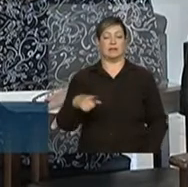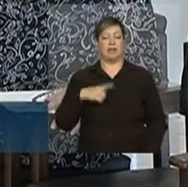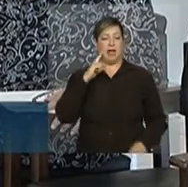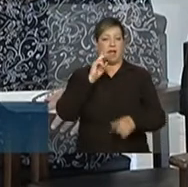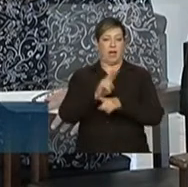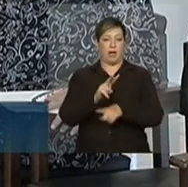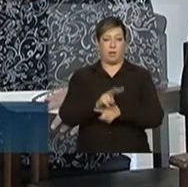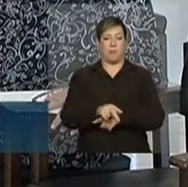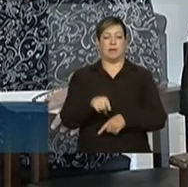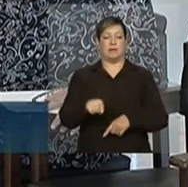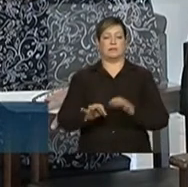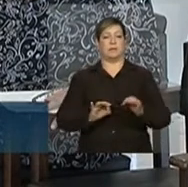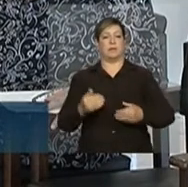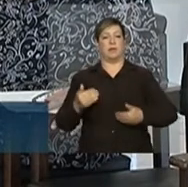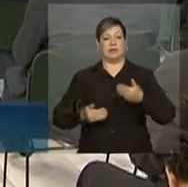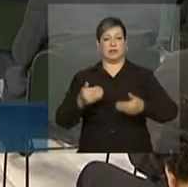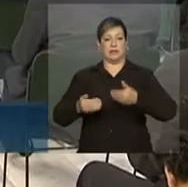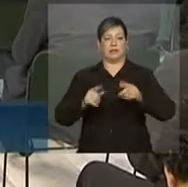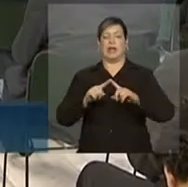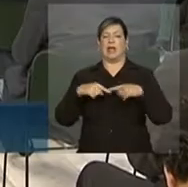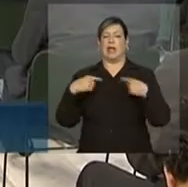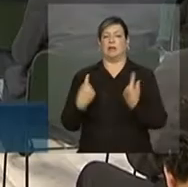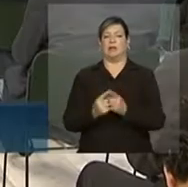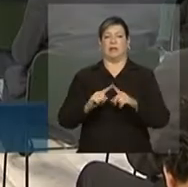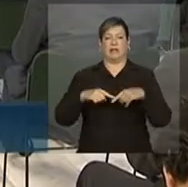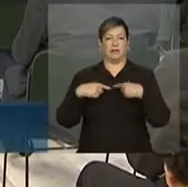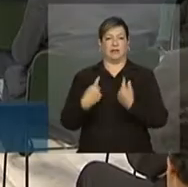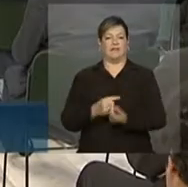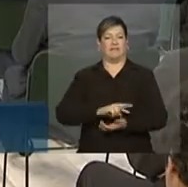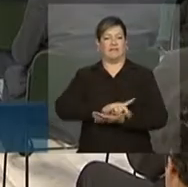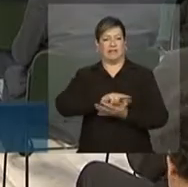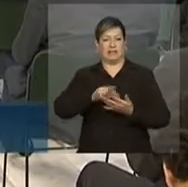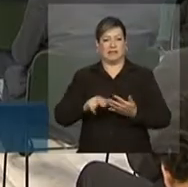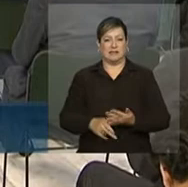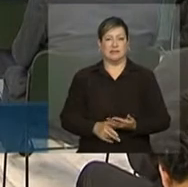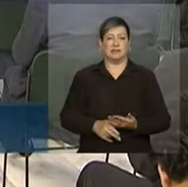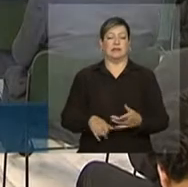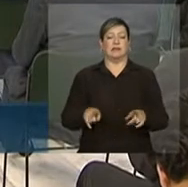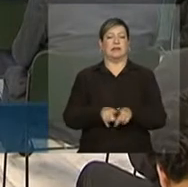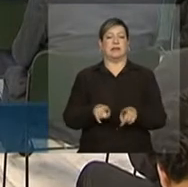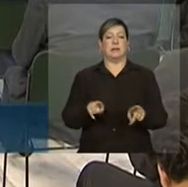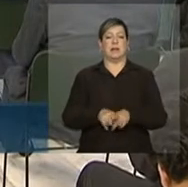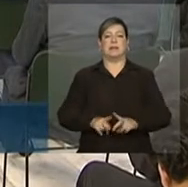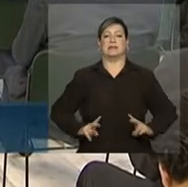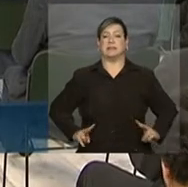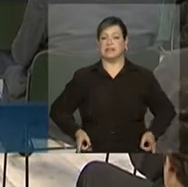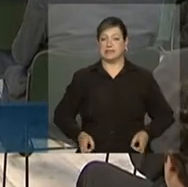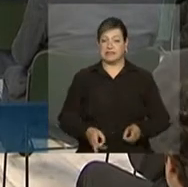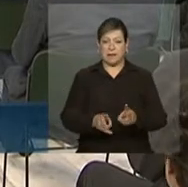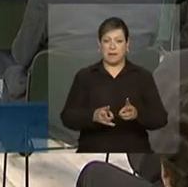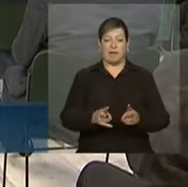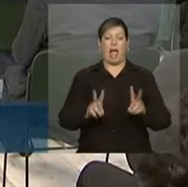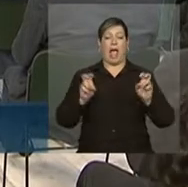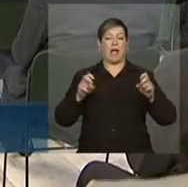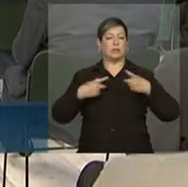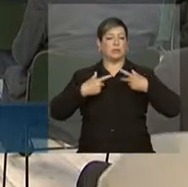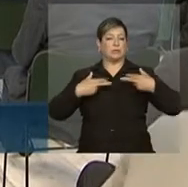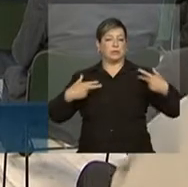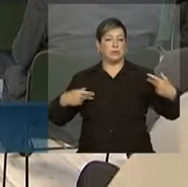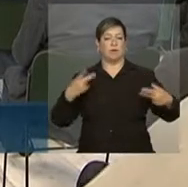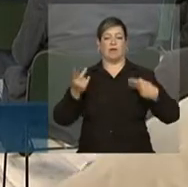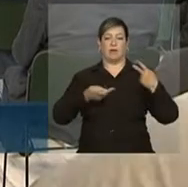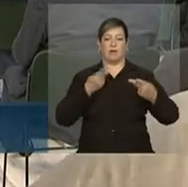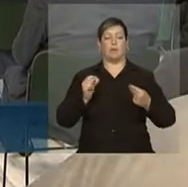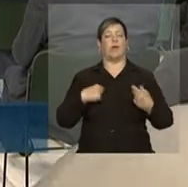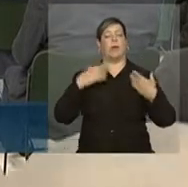passo, reuniões as mais diversas e sempre repassando todos os assuntos para que fosse possível.